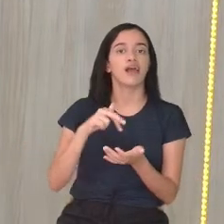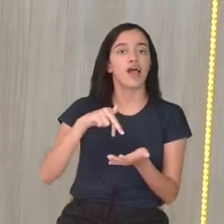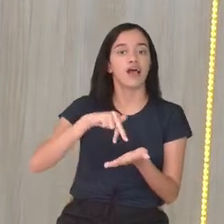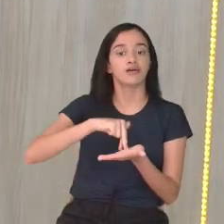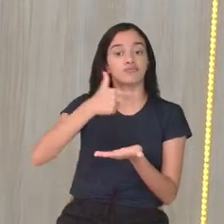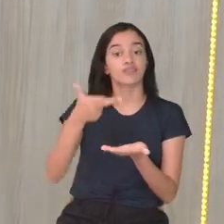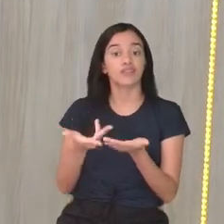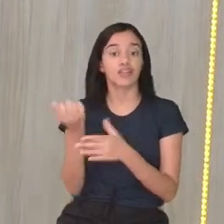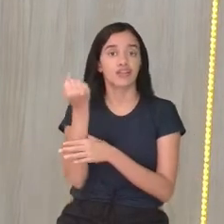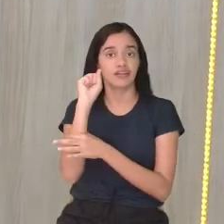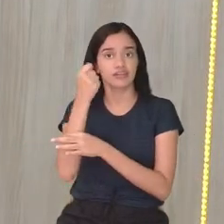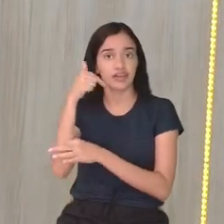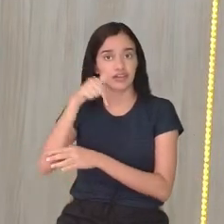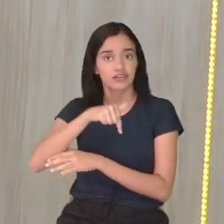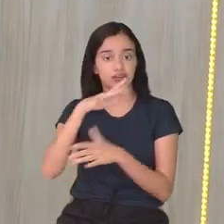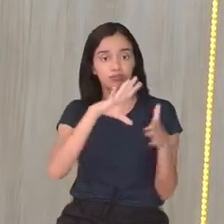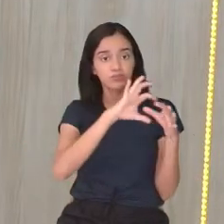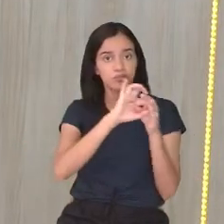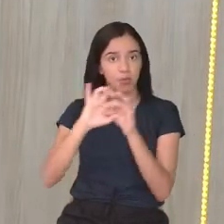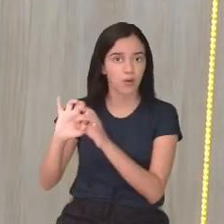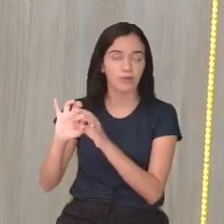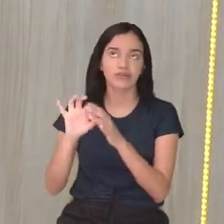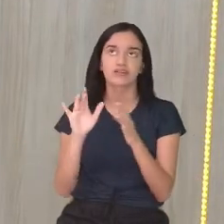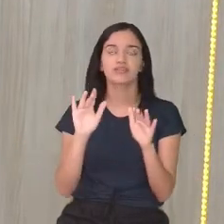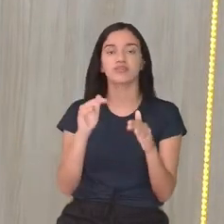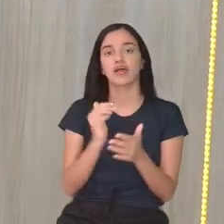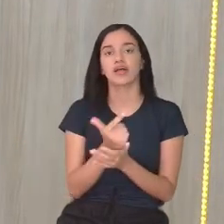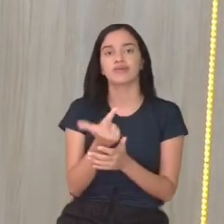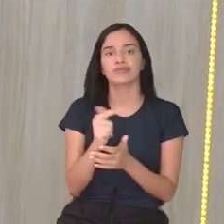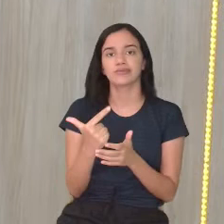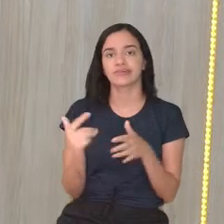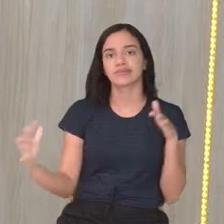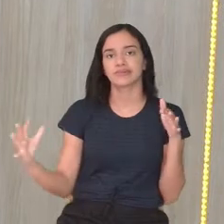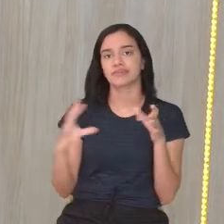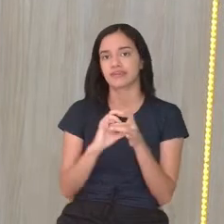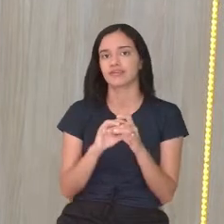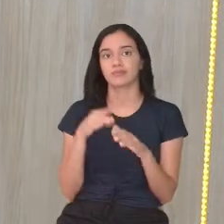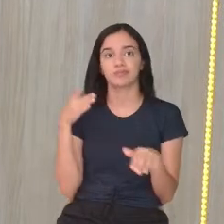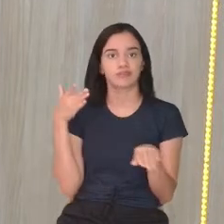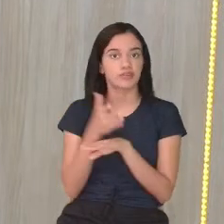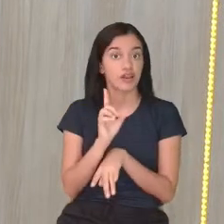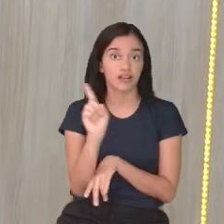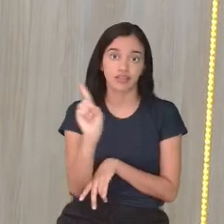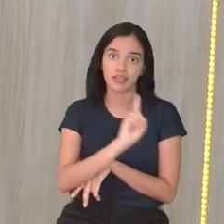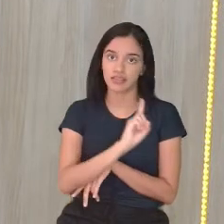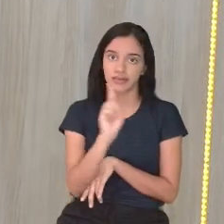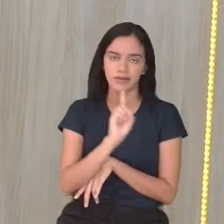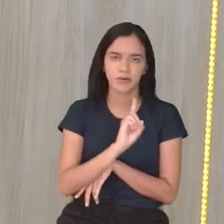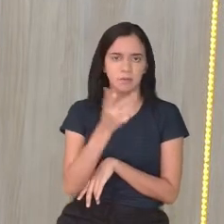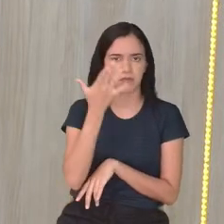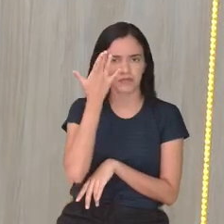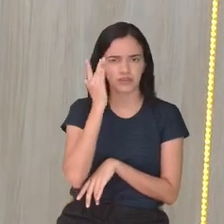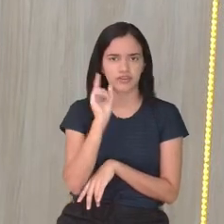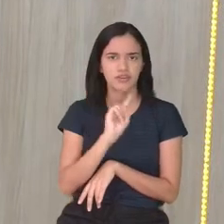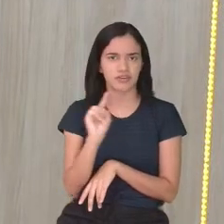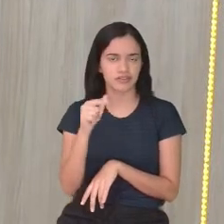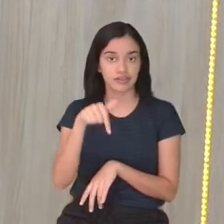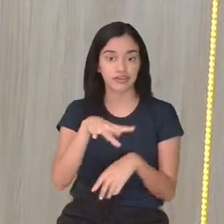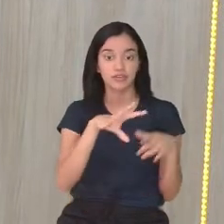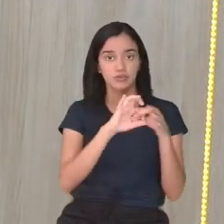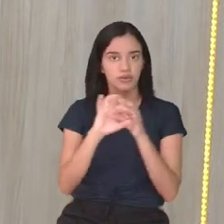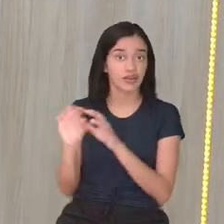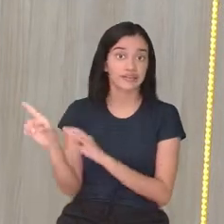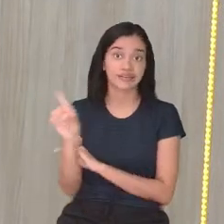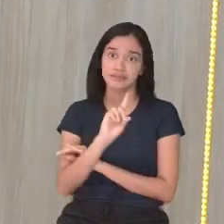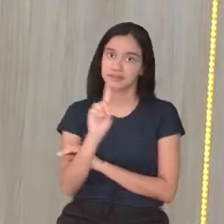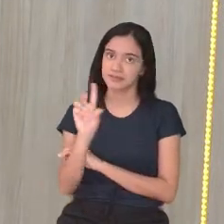Brasil. Ginástica olímpica não tem aí uma relação direta com uma Olimpíada não, tá, gente? Para vocês não acharem que é só a ginástica das Olimpíadas.